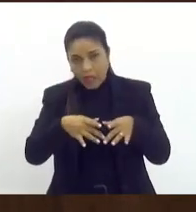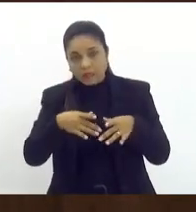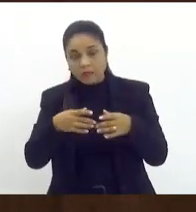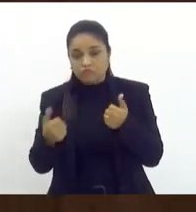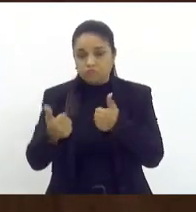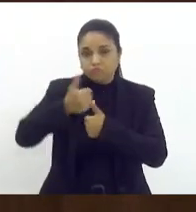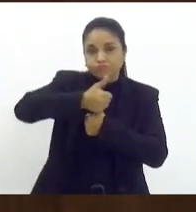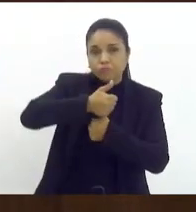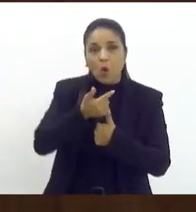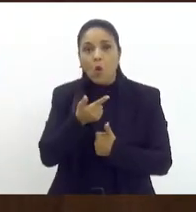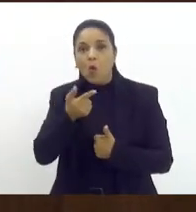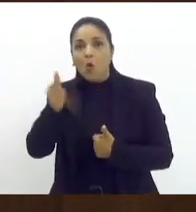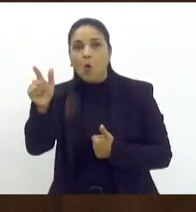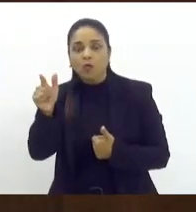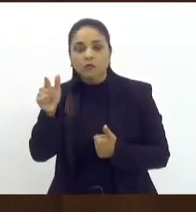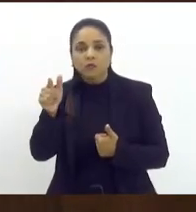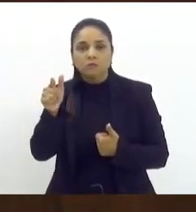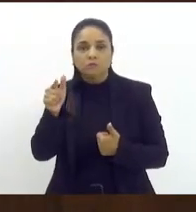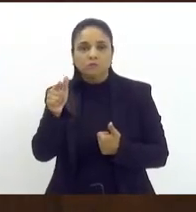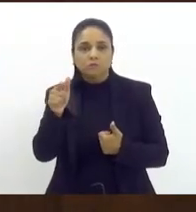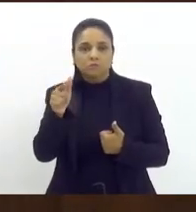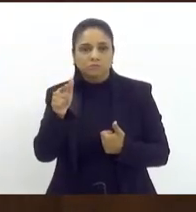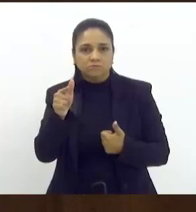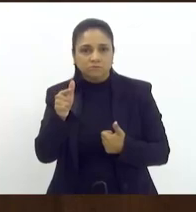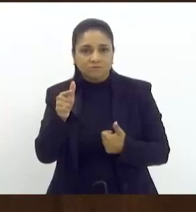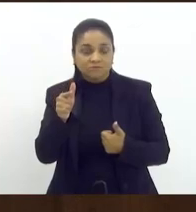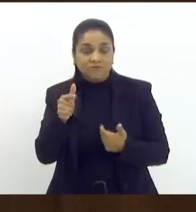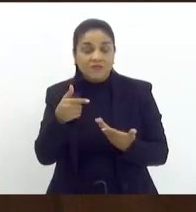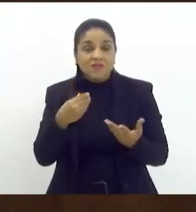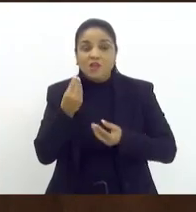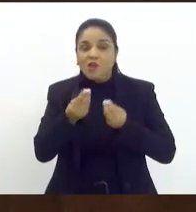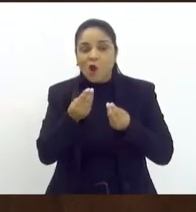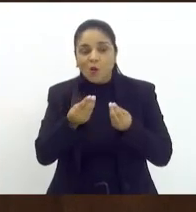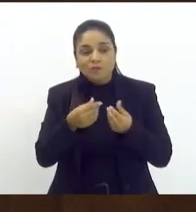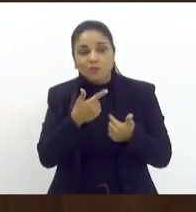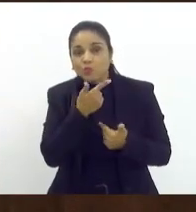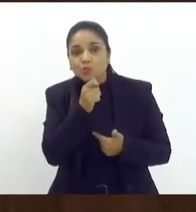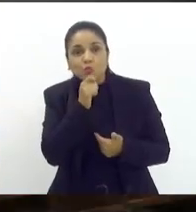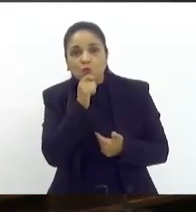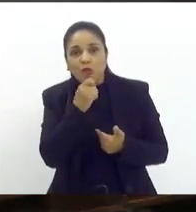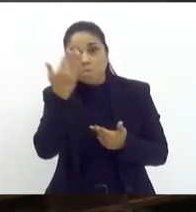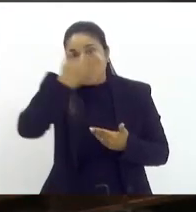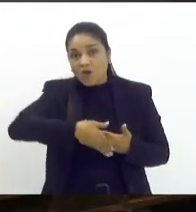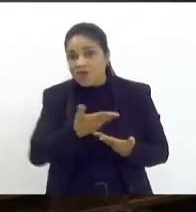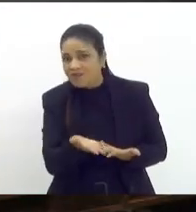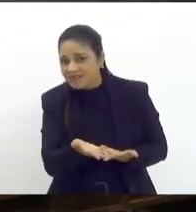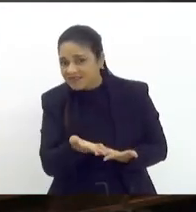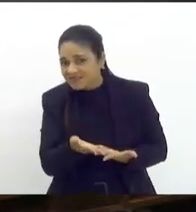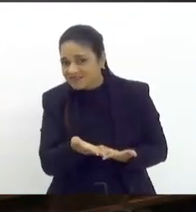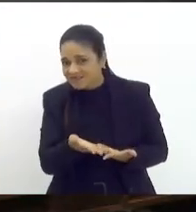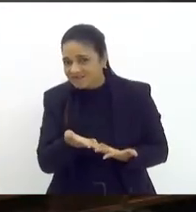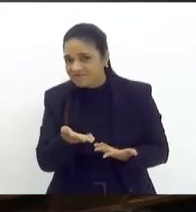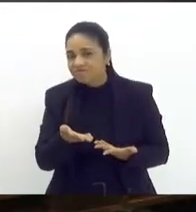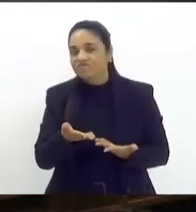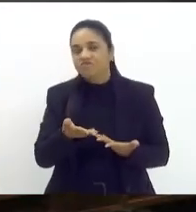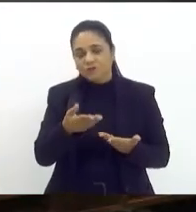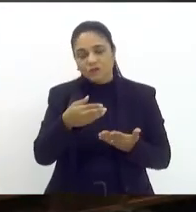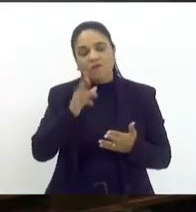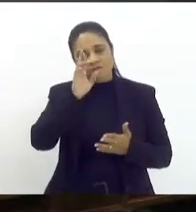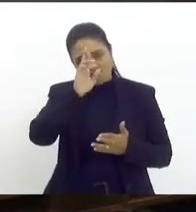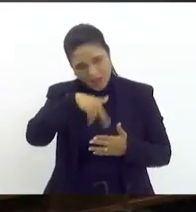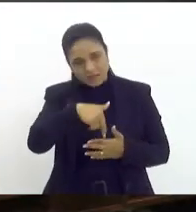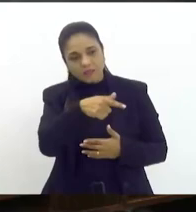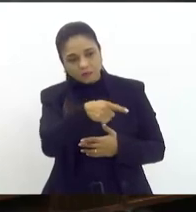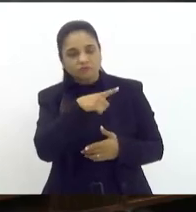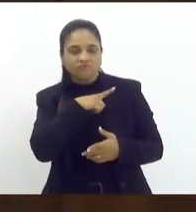que não vai lá correr atrás de tudo não é verdade isso Deputado André então era para referendar